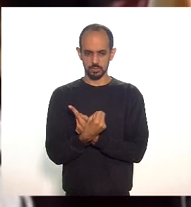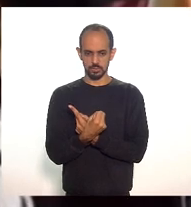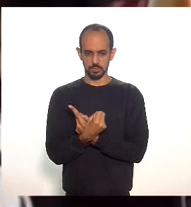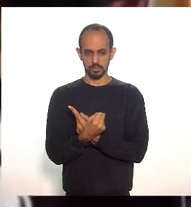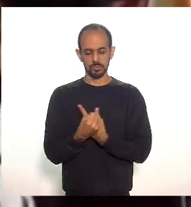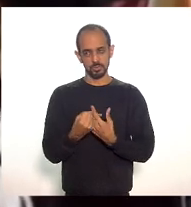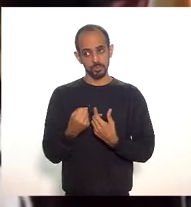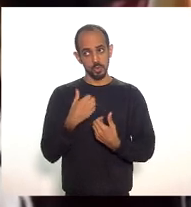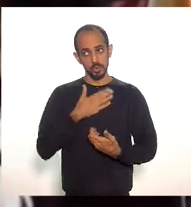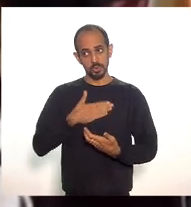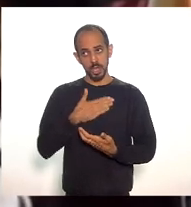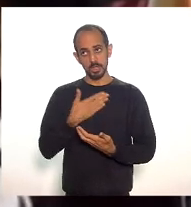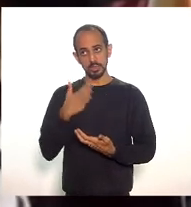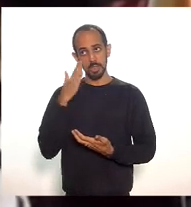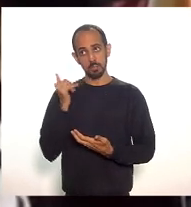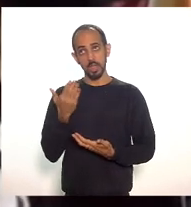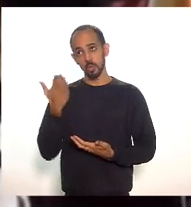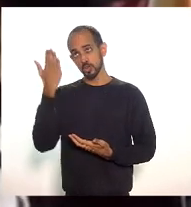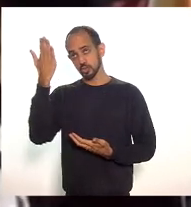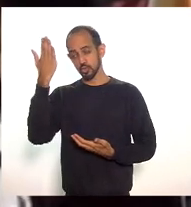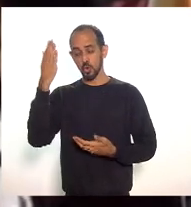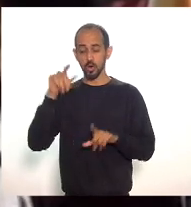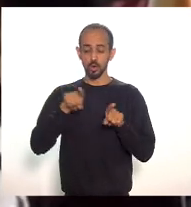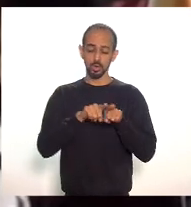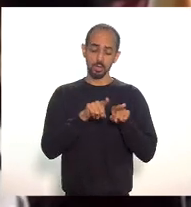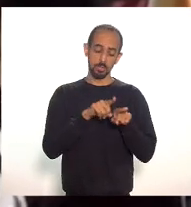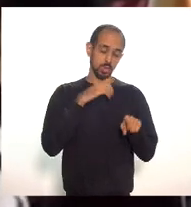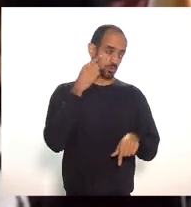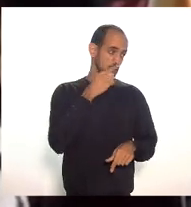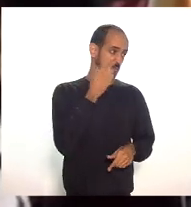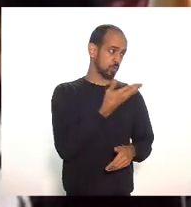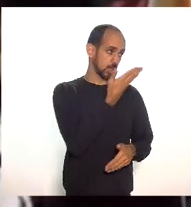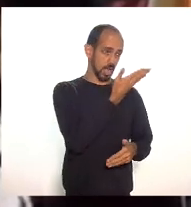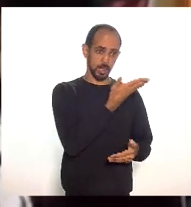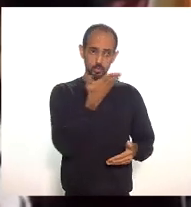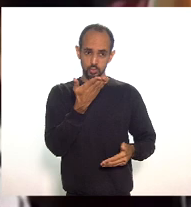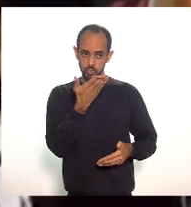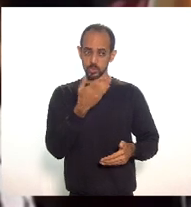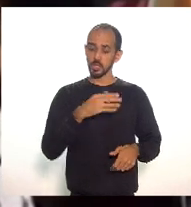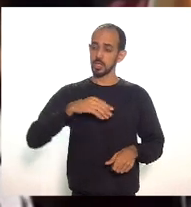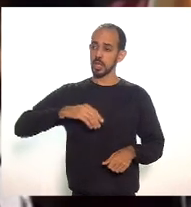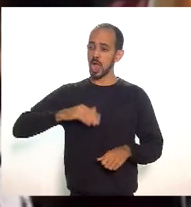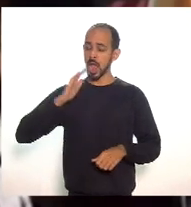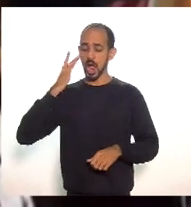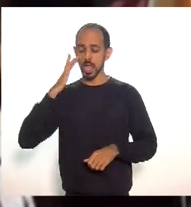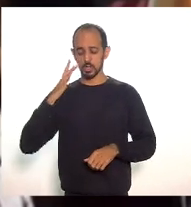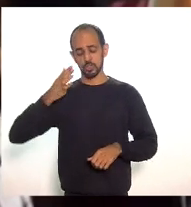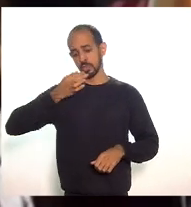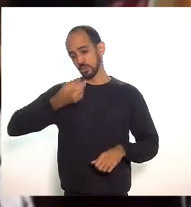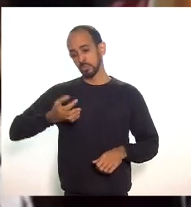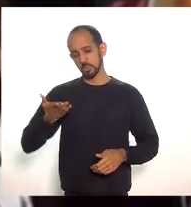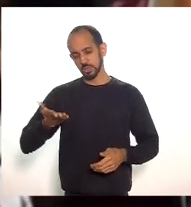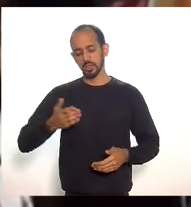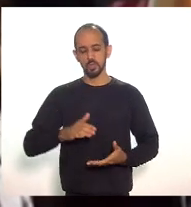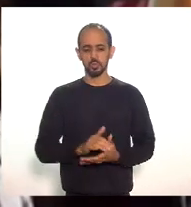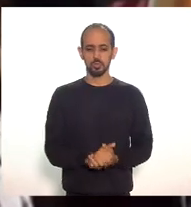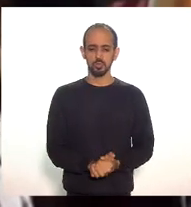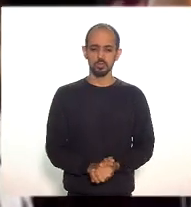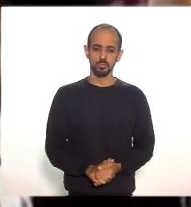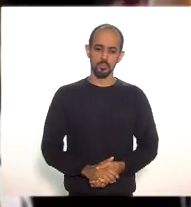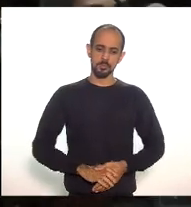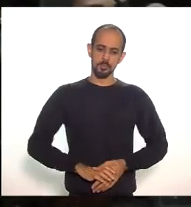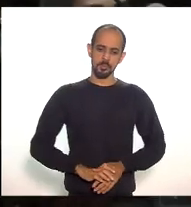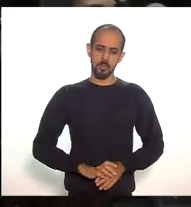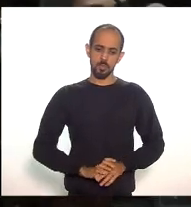gostaria de saber o que que o senhor e os nobres deputados que propuseram também nesse sentido dizem a respeito obrigada